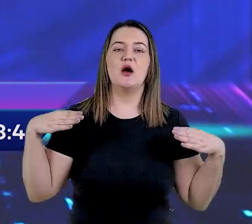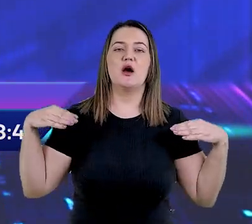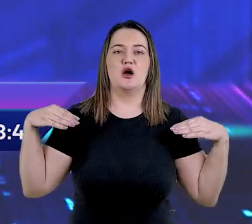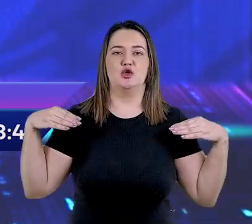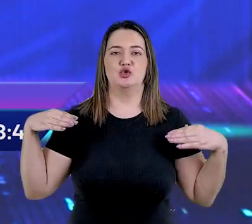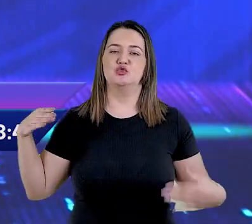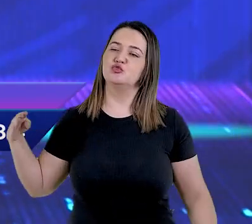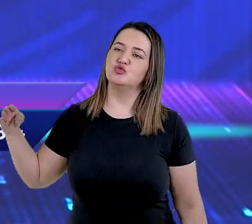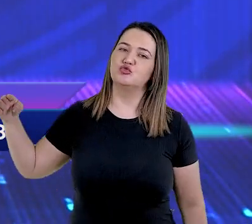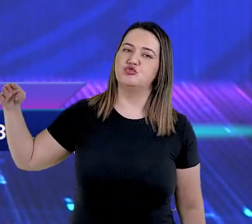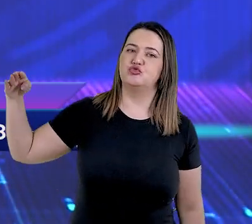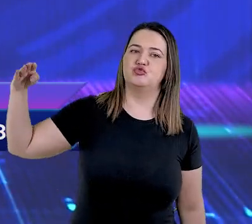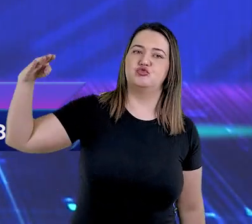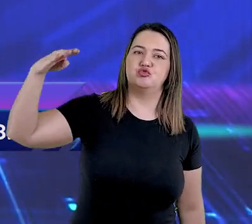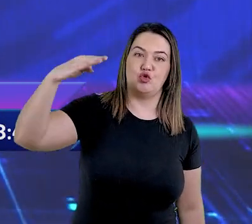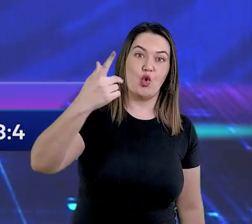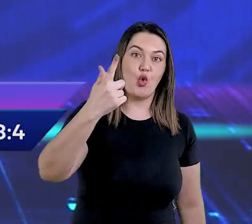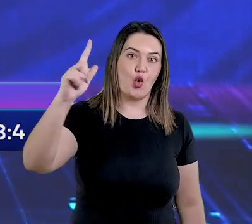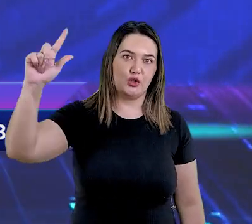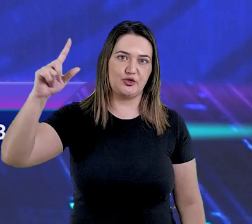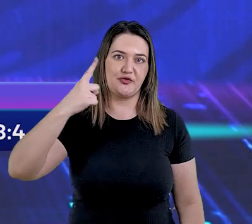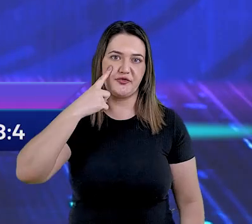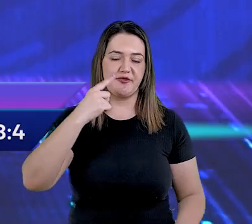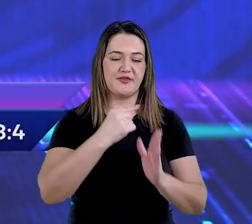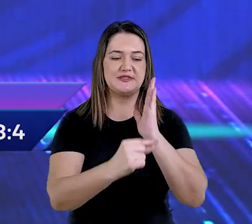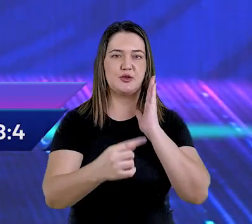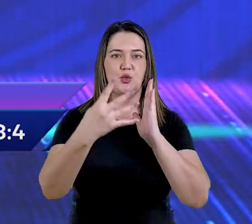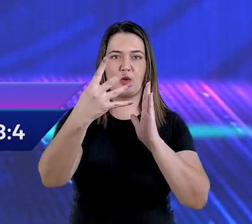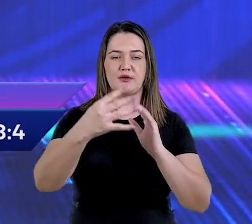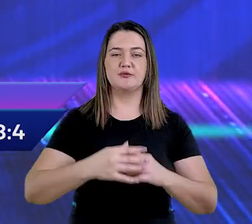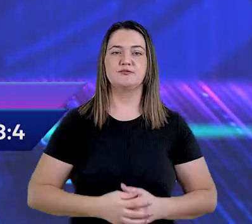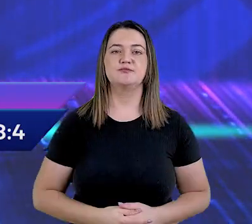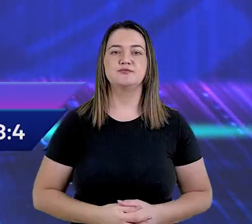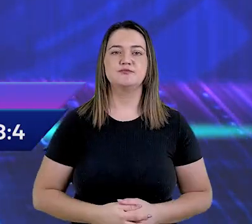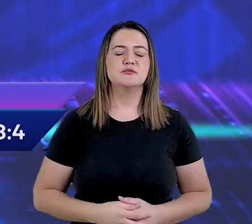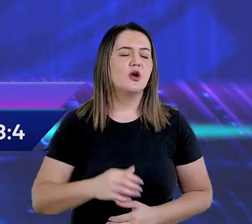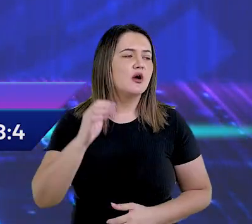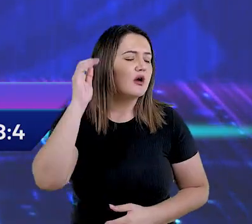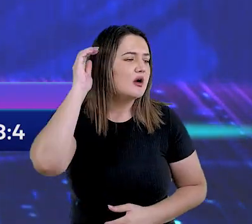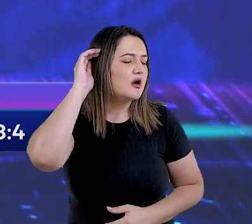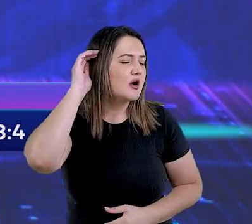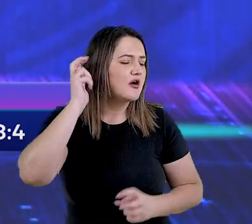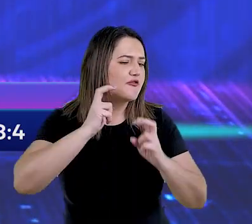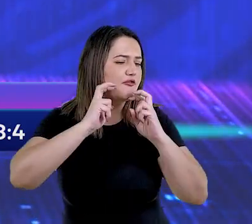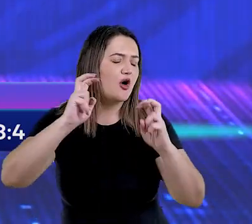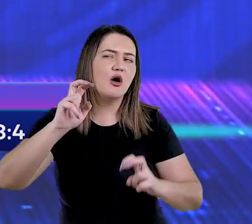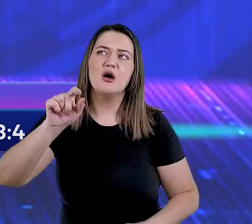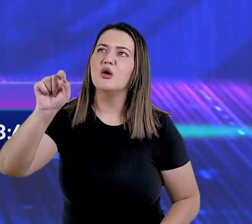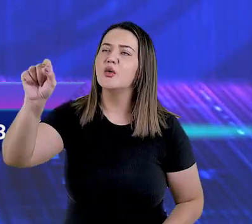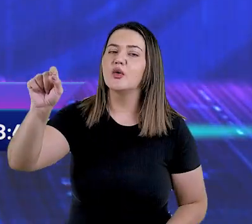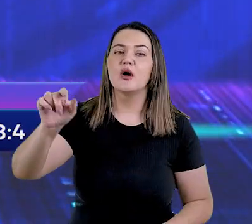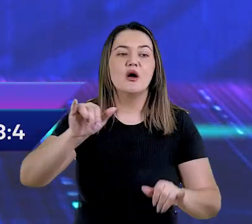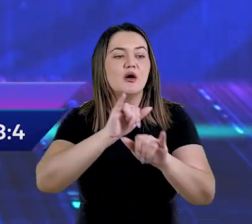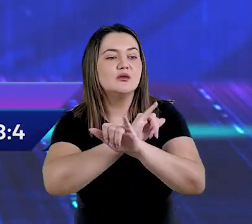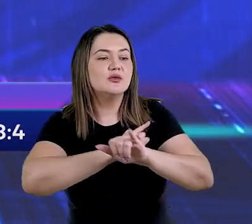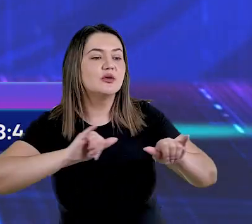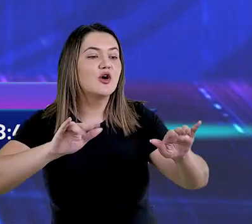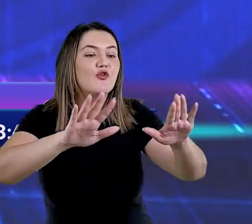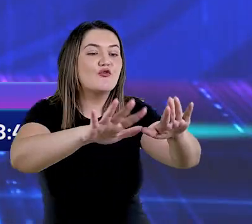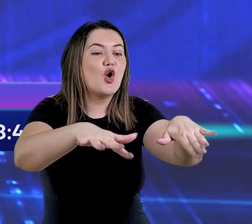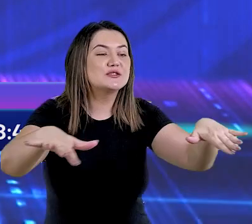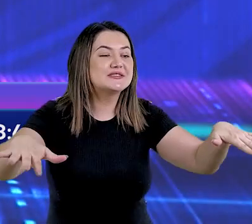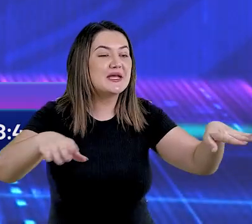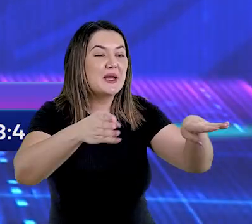diz o anjo no versículo 4. Ouvi outra voz do céu dizendo: